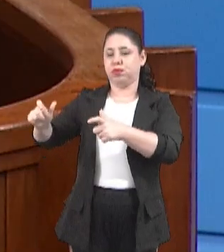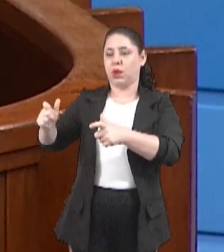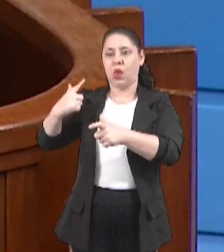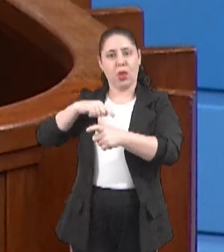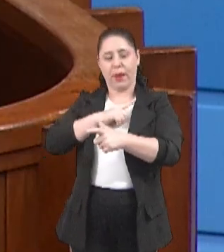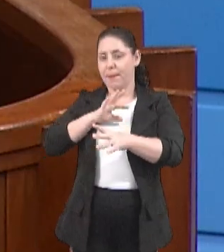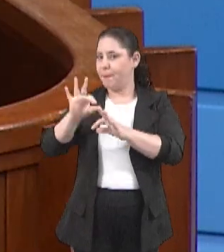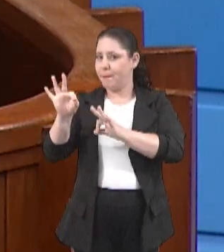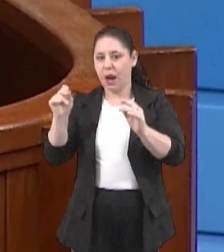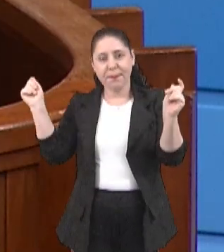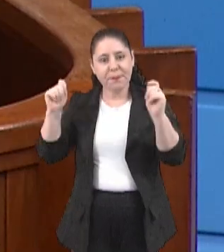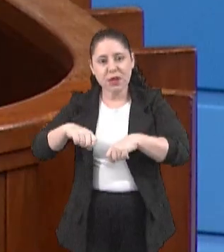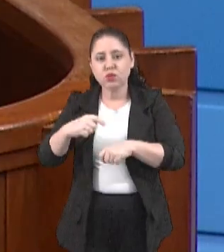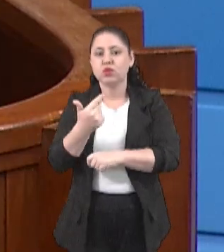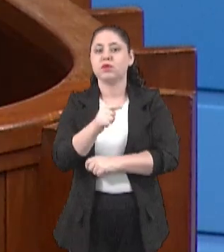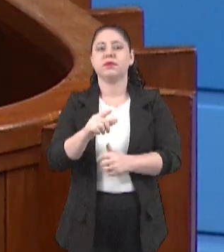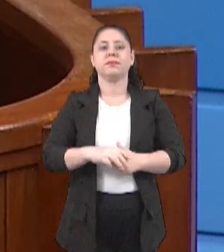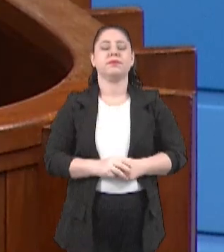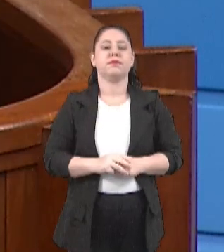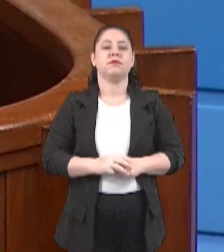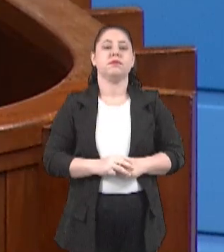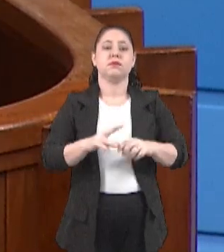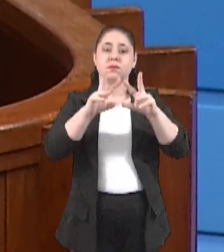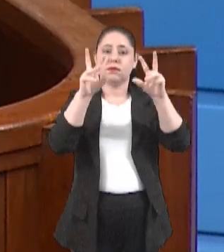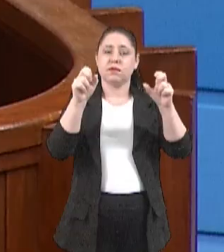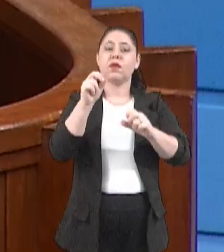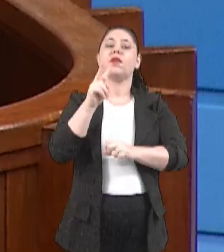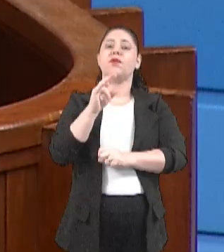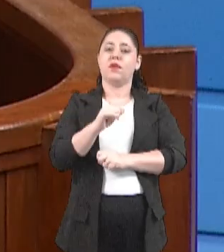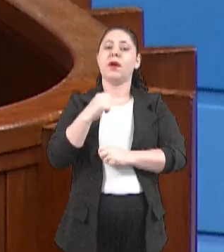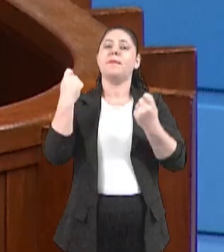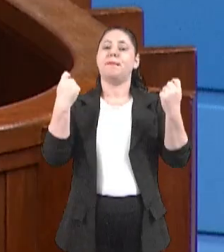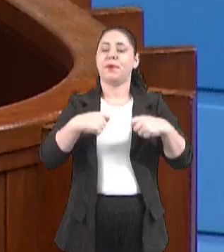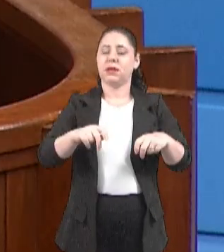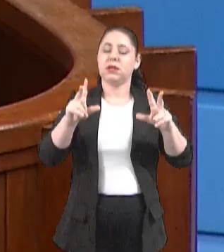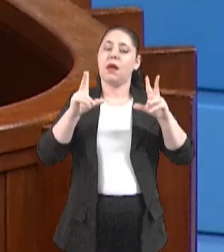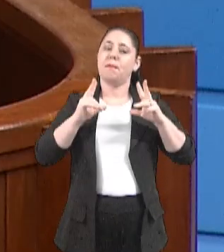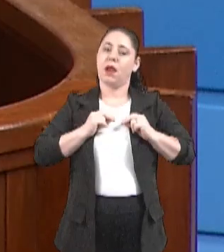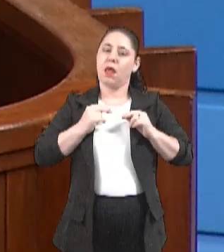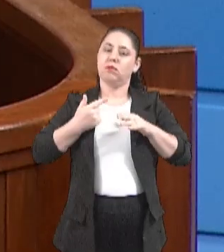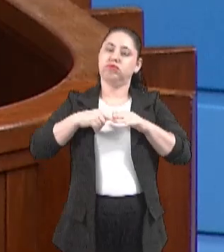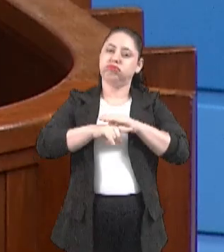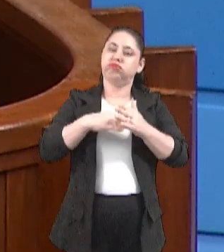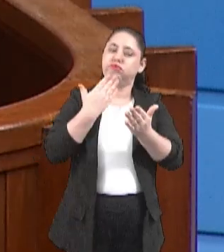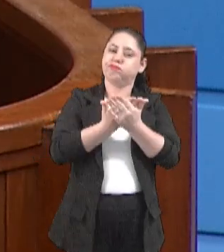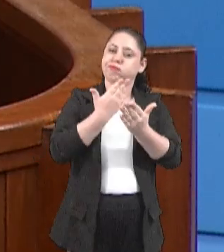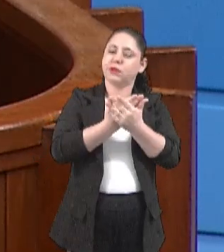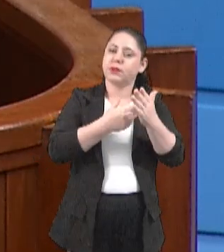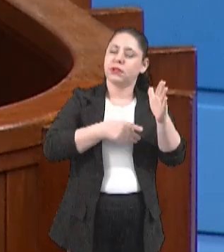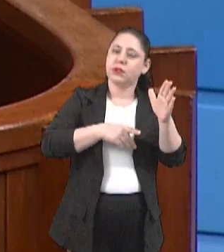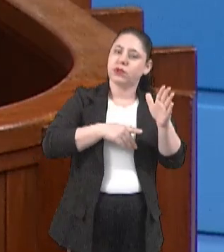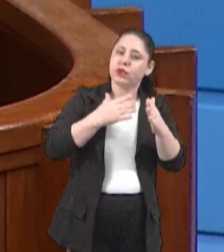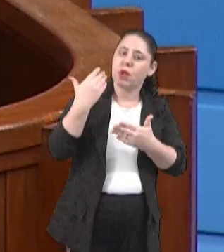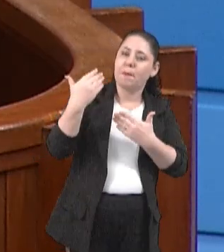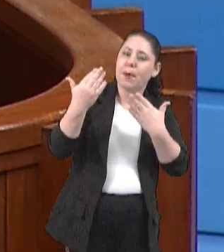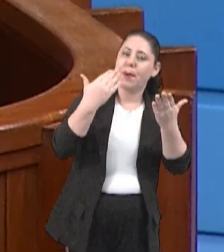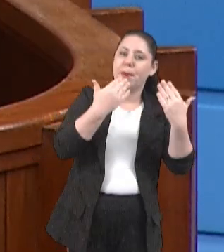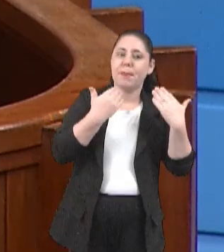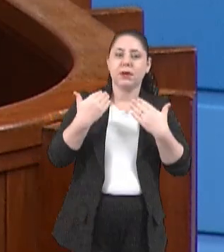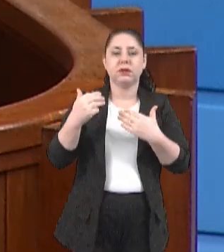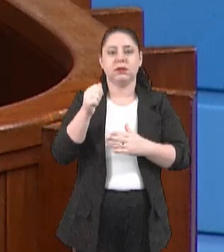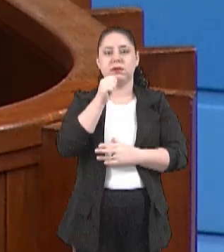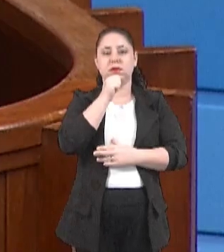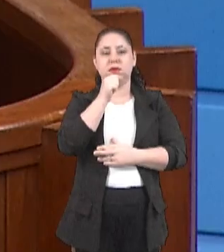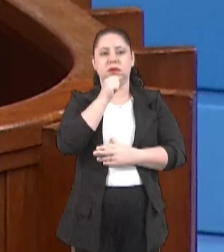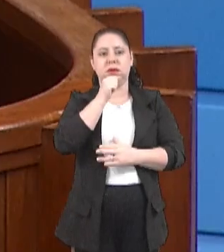está preparado para isso. Essa é uma pauta que vai merecer ainda mais aprofundamento, a gente ainda continua discutindo ela